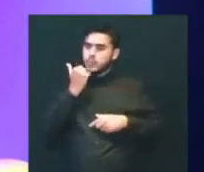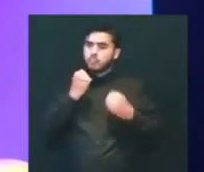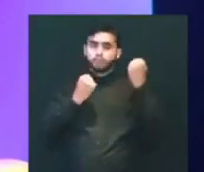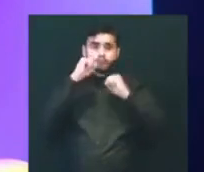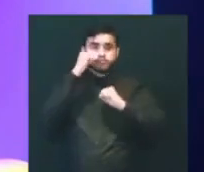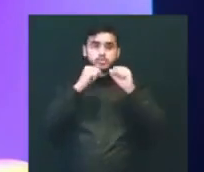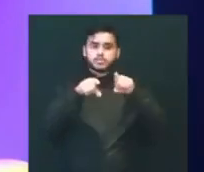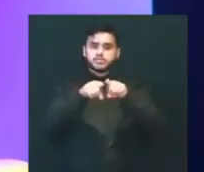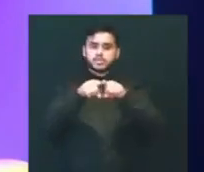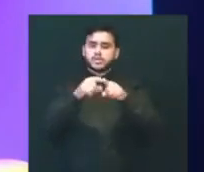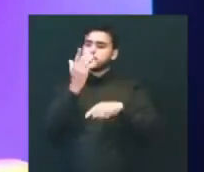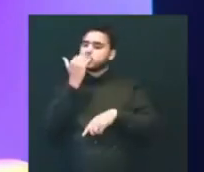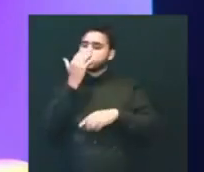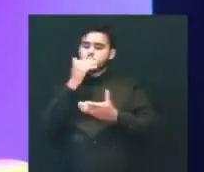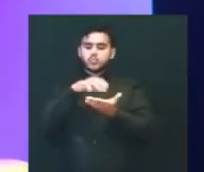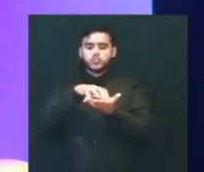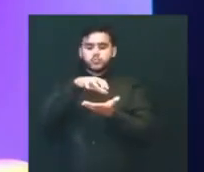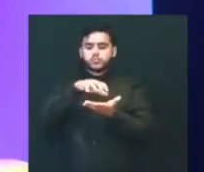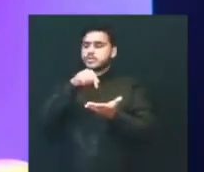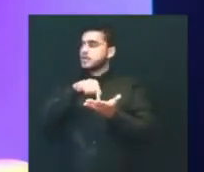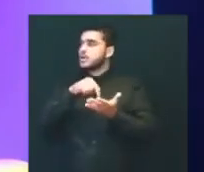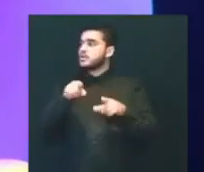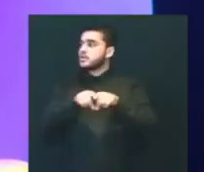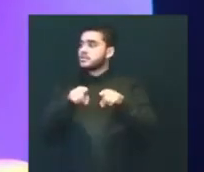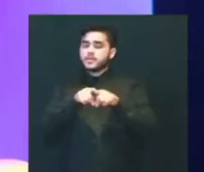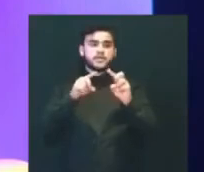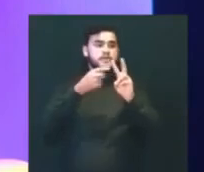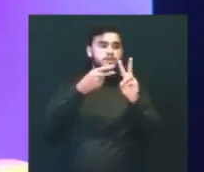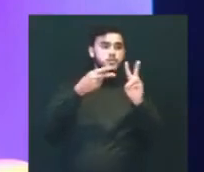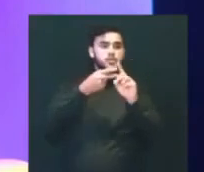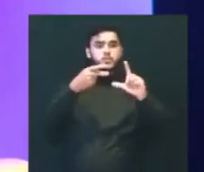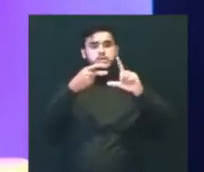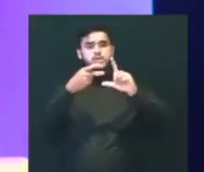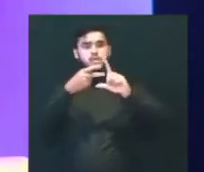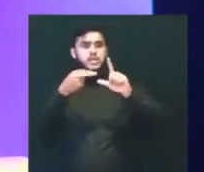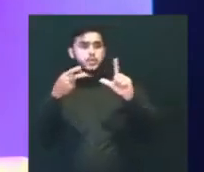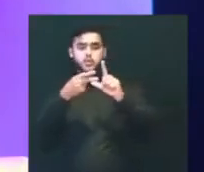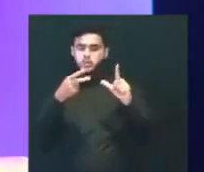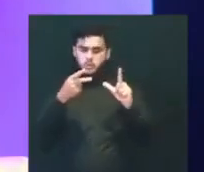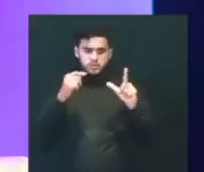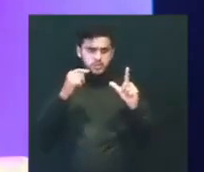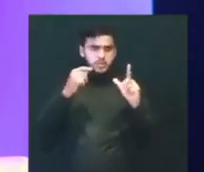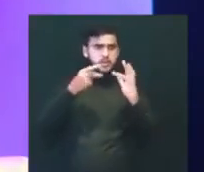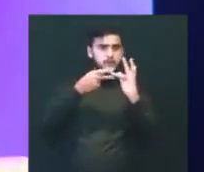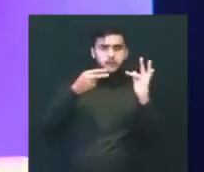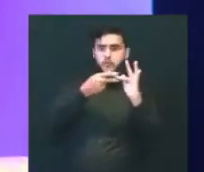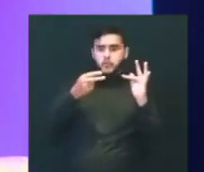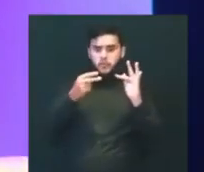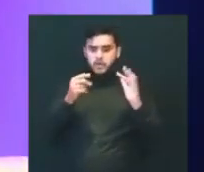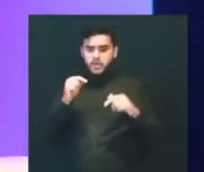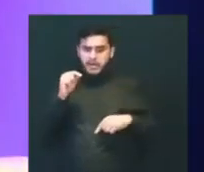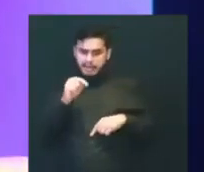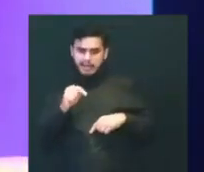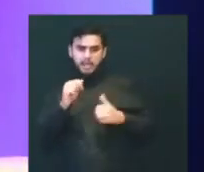ele não sabia higienizar fruta nem verdura. Então, quando eu fui dar alta para esse paciente, eu tive